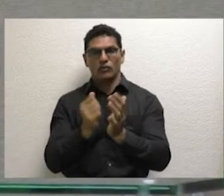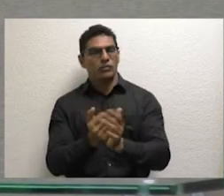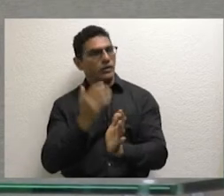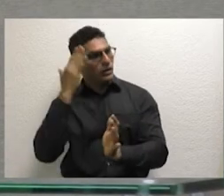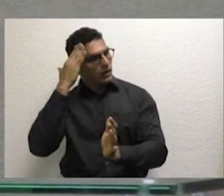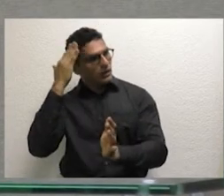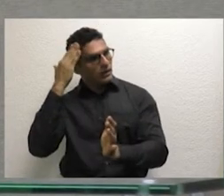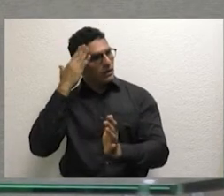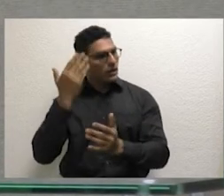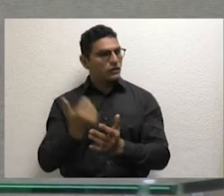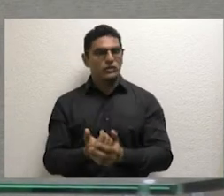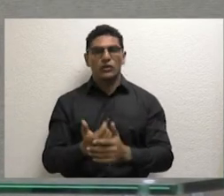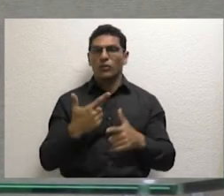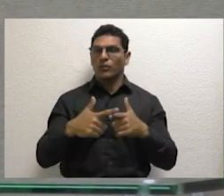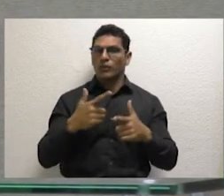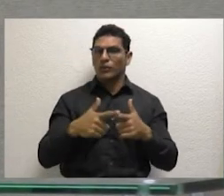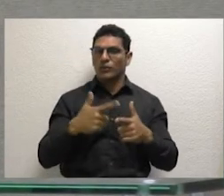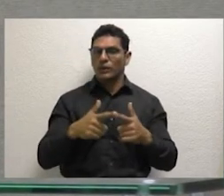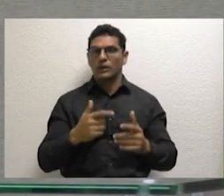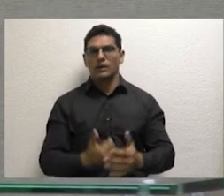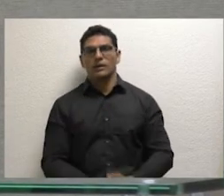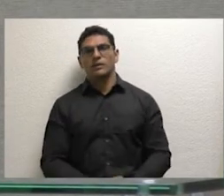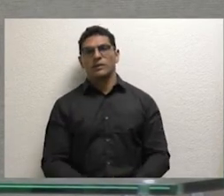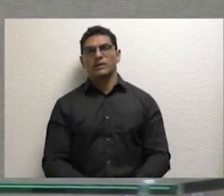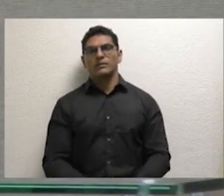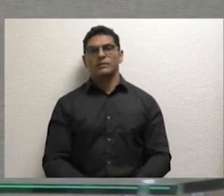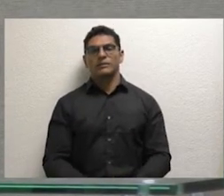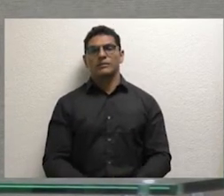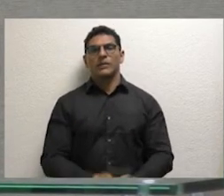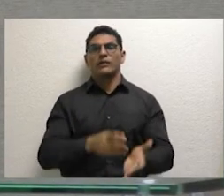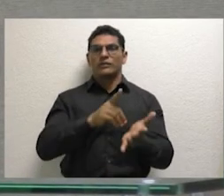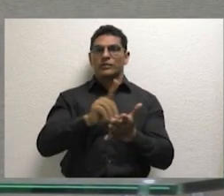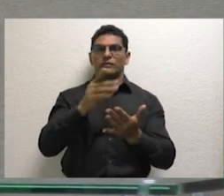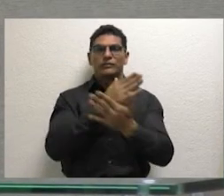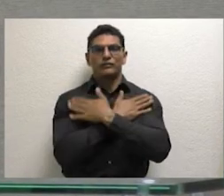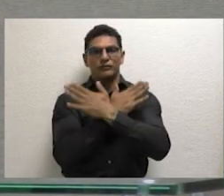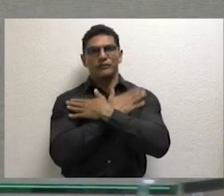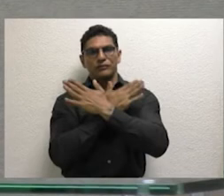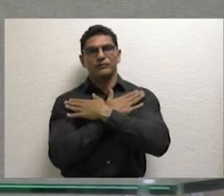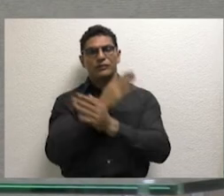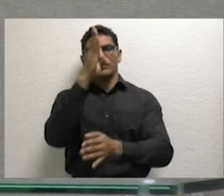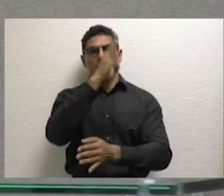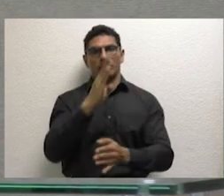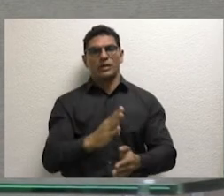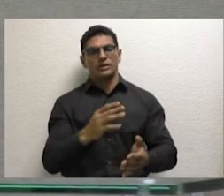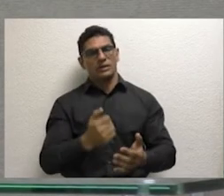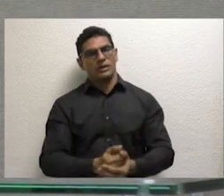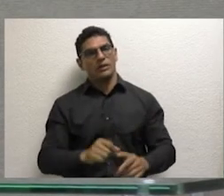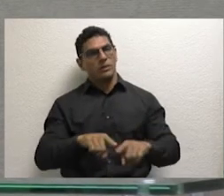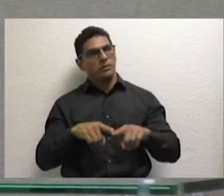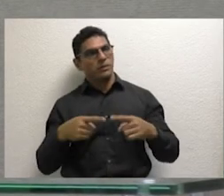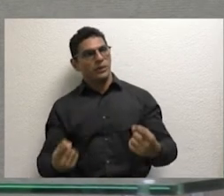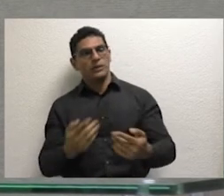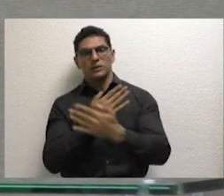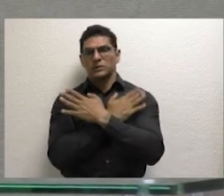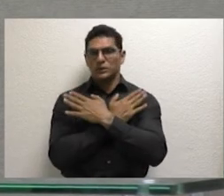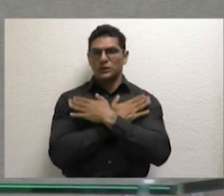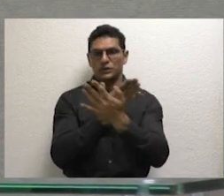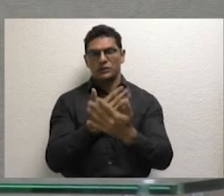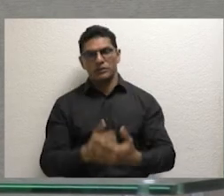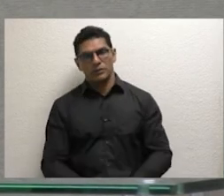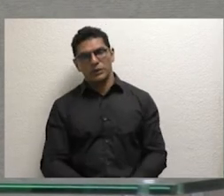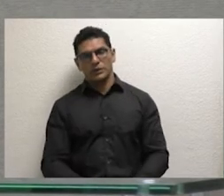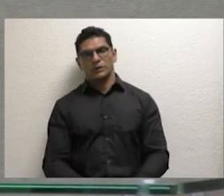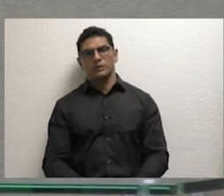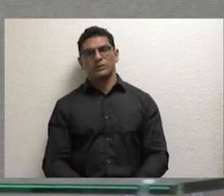a crise teve o seu peso no desemprego brasileiro mas a maior razão do desemprego é